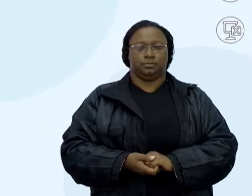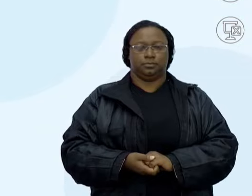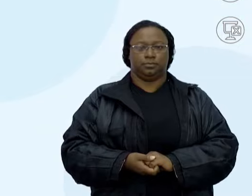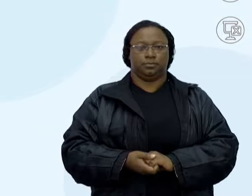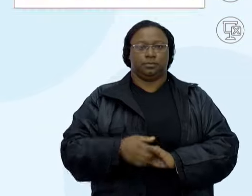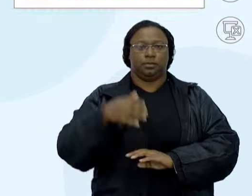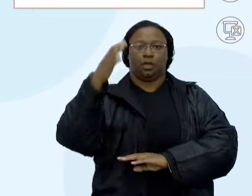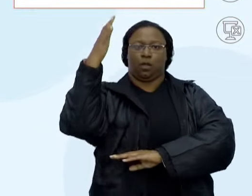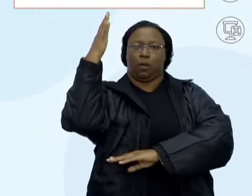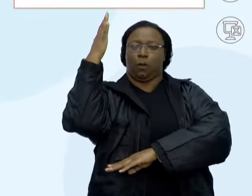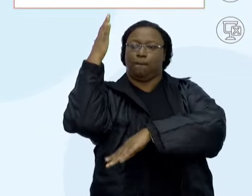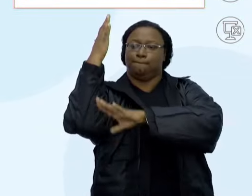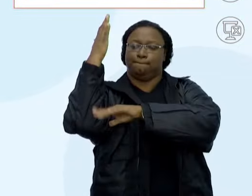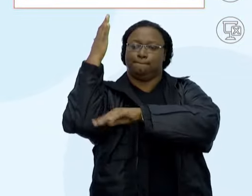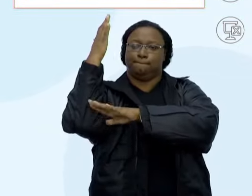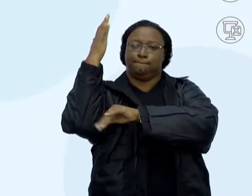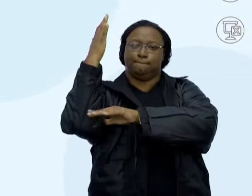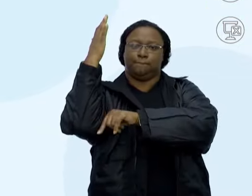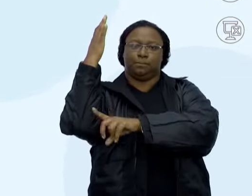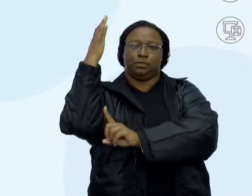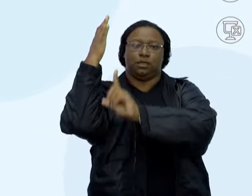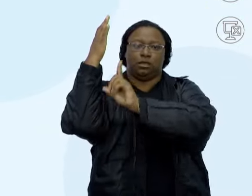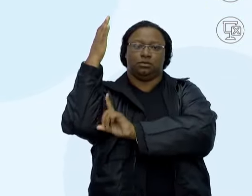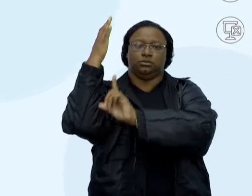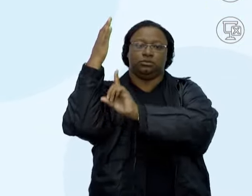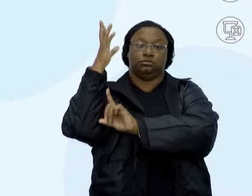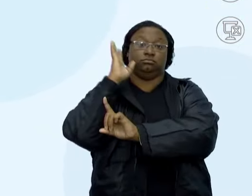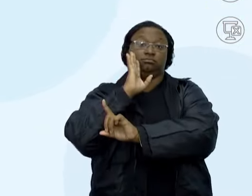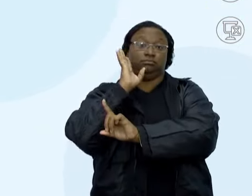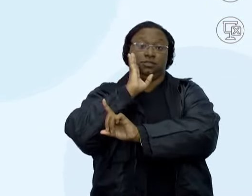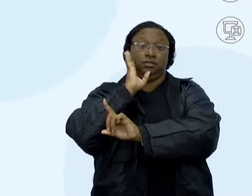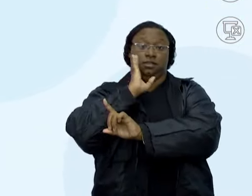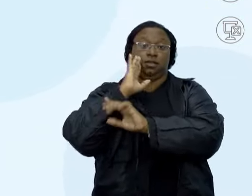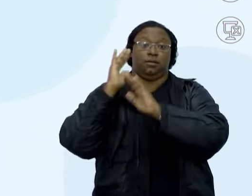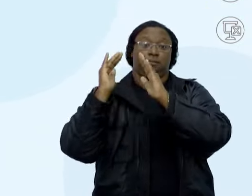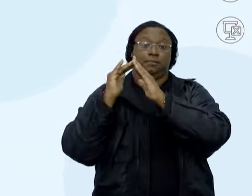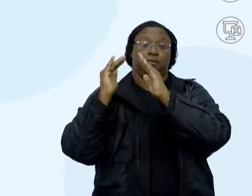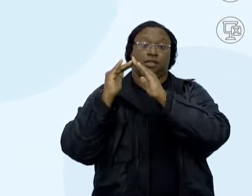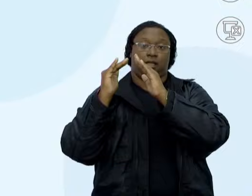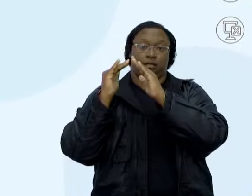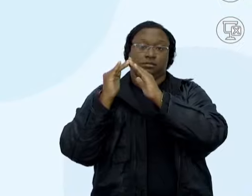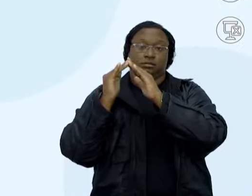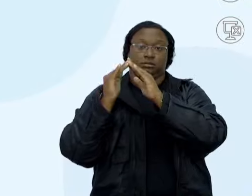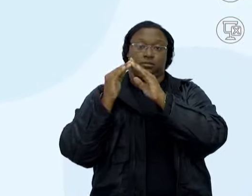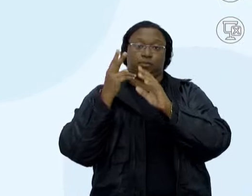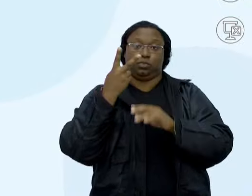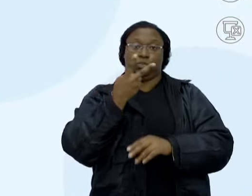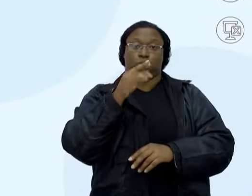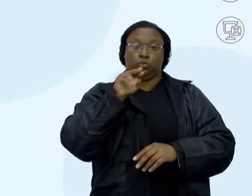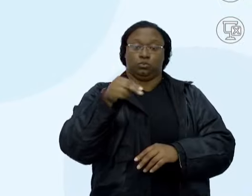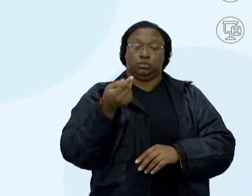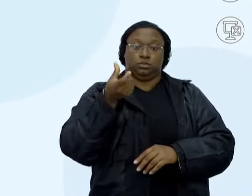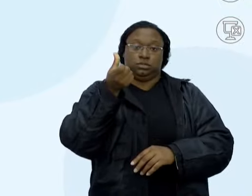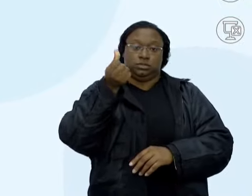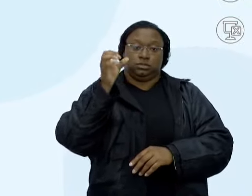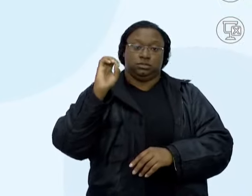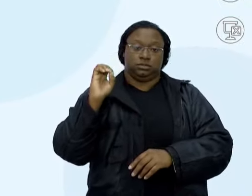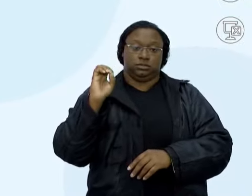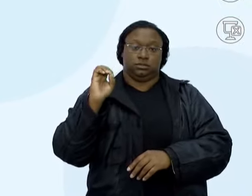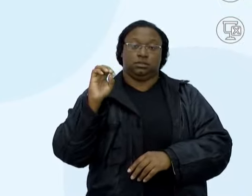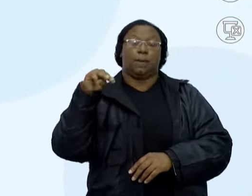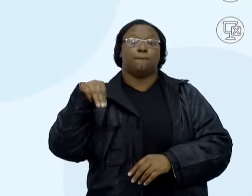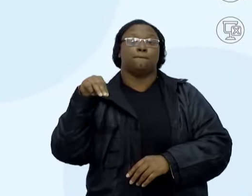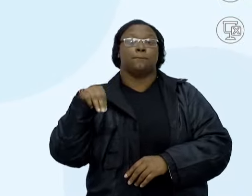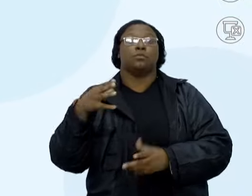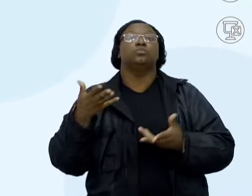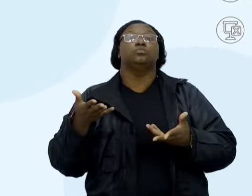pé direito legal aí para minha casa. Ou seja, eu quero 2,60. 2,60 metros de pé direito. E aí, quanto